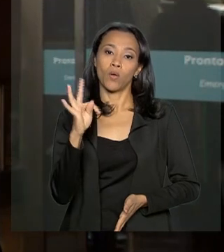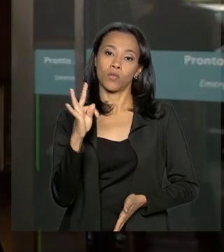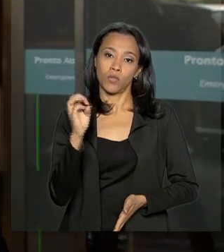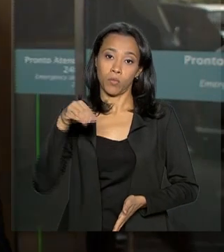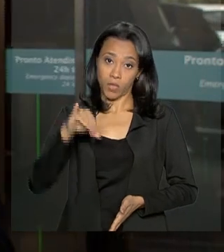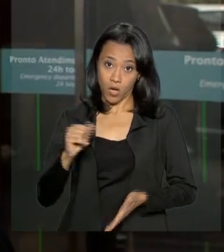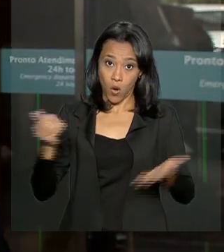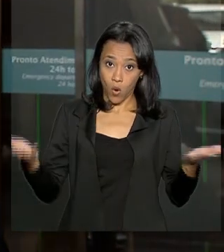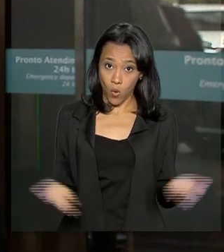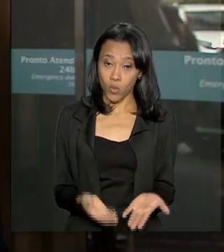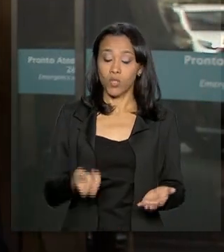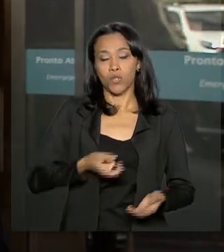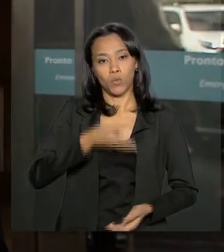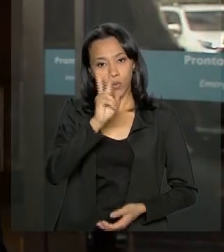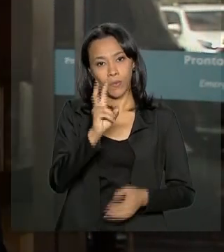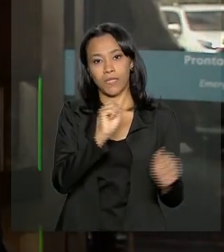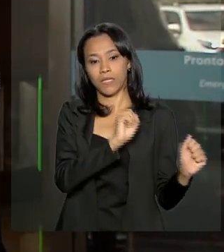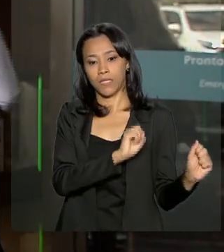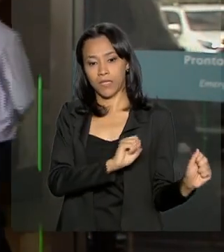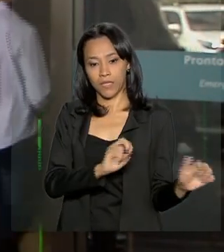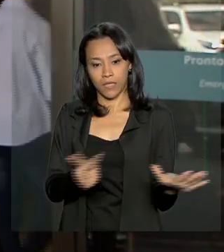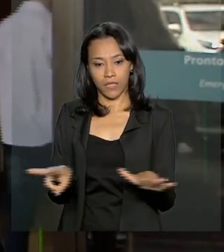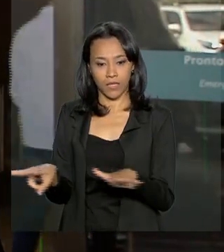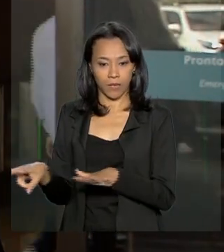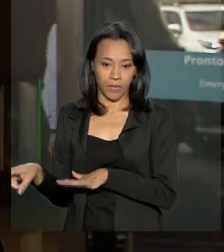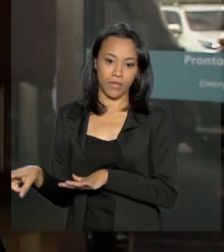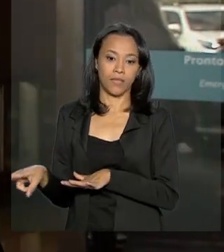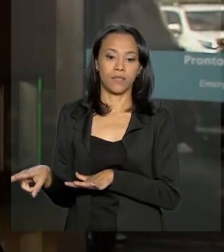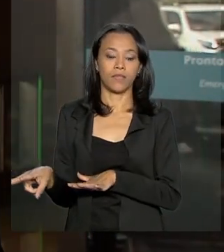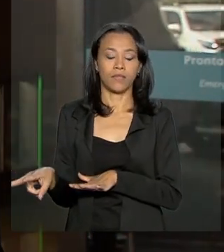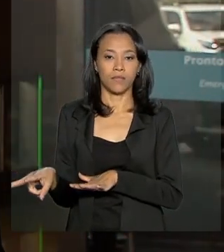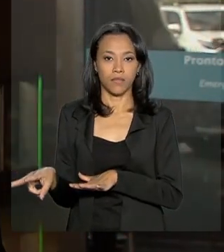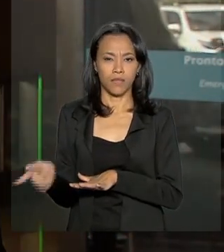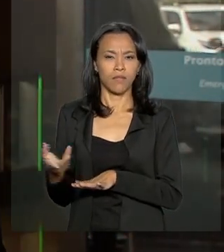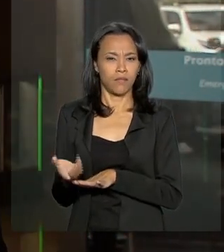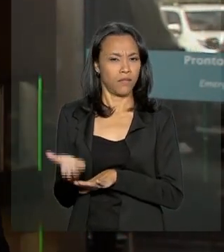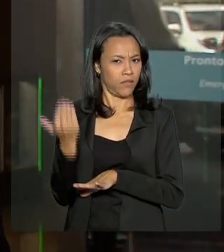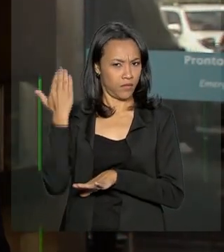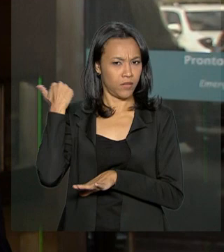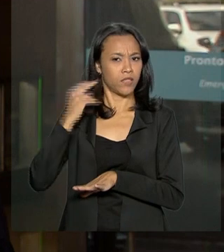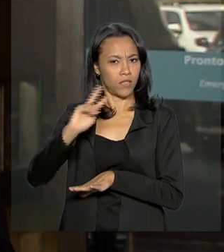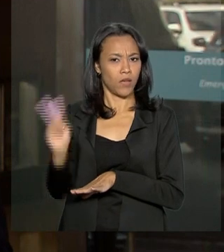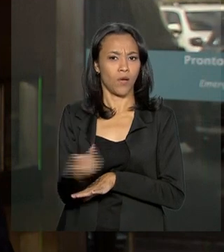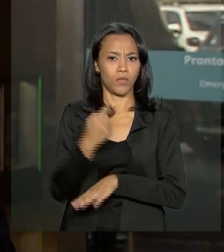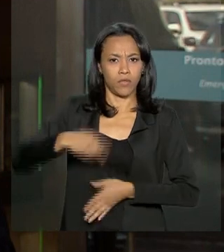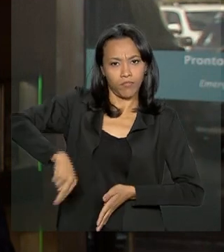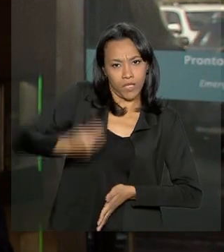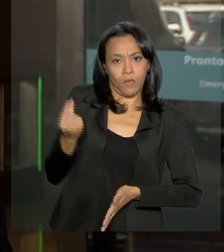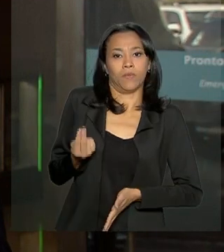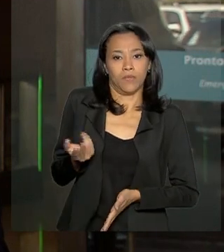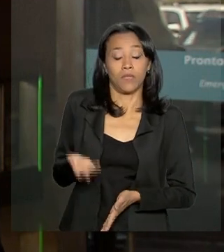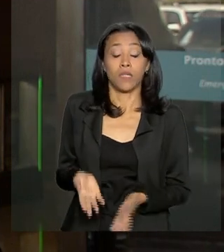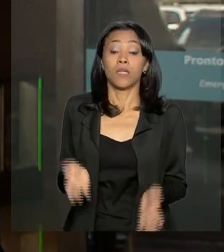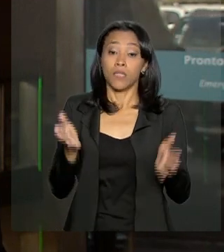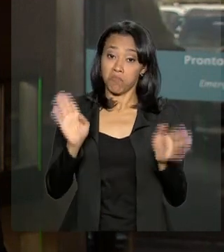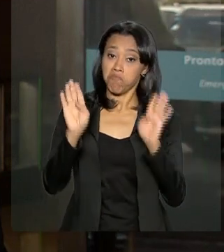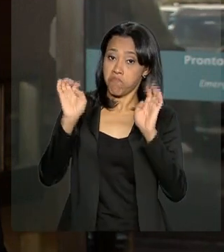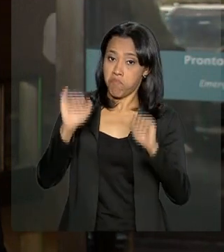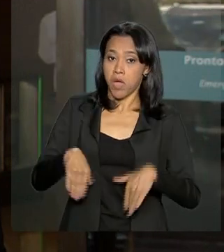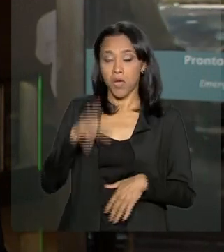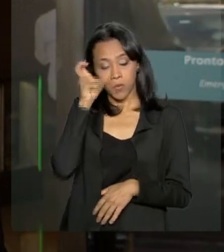2 semanas e 1 dia e hoje completa-se 2 semanas exatamente desde que ele realizou a cirurgia. O presidente passou a noite